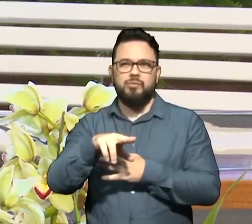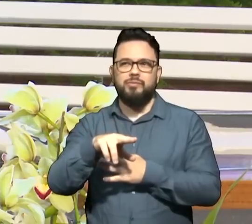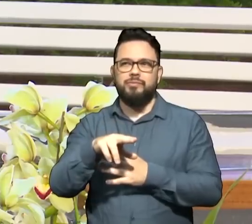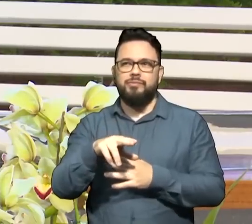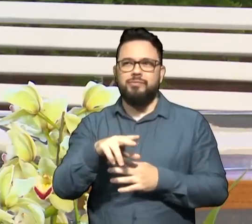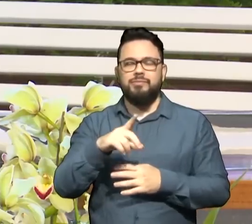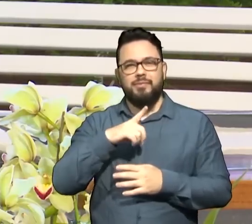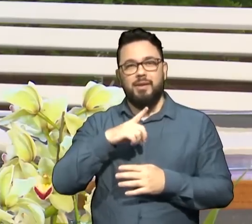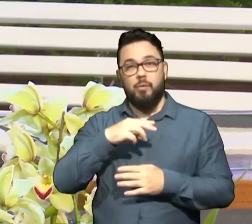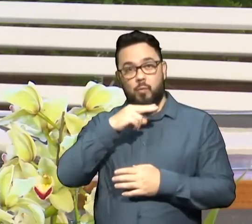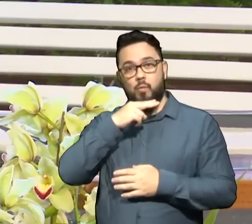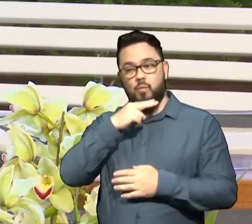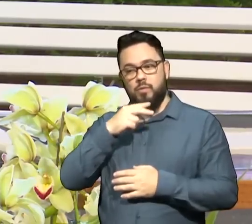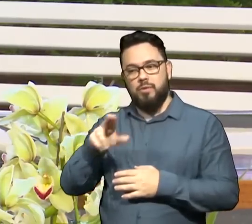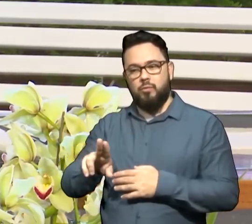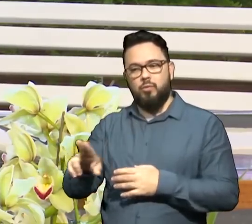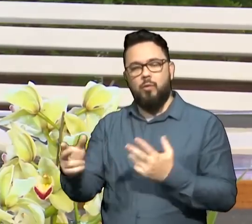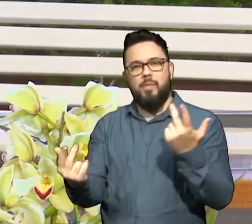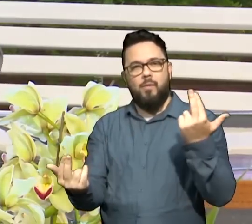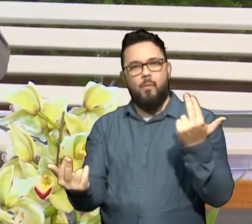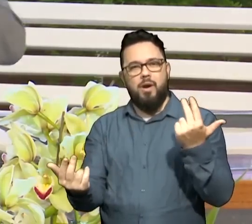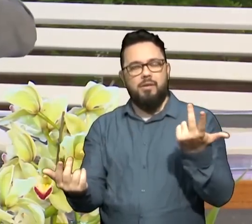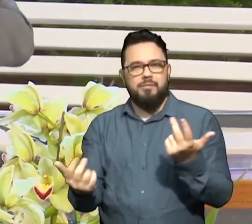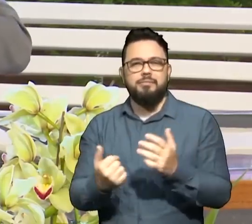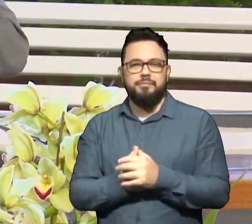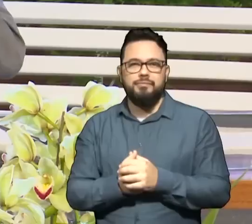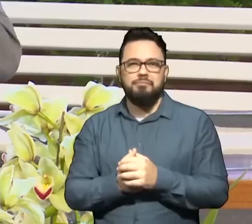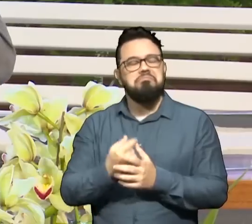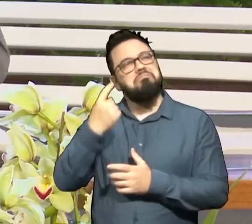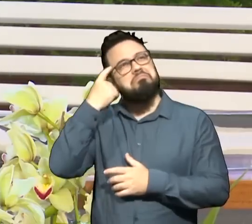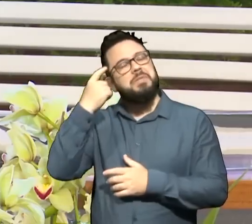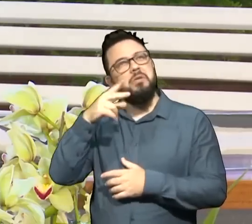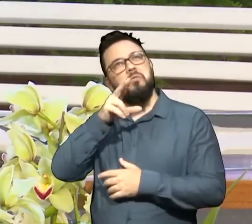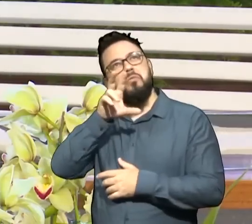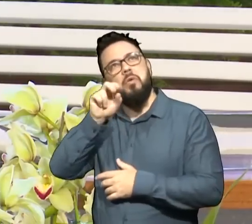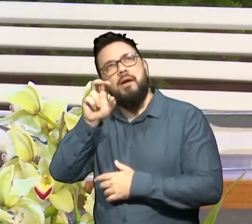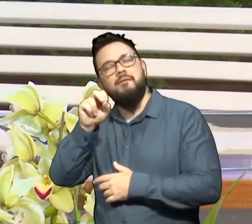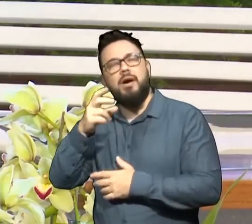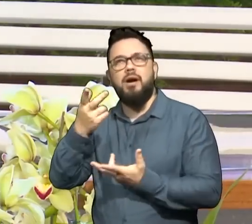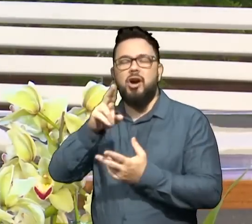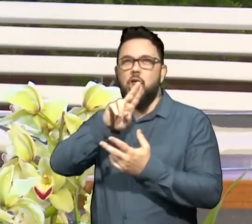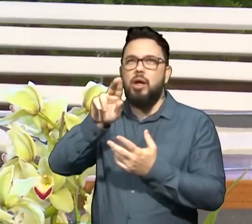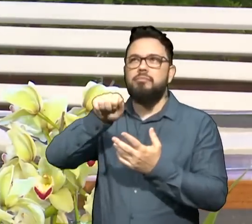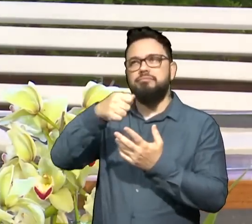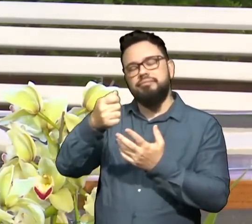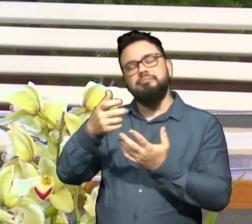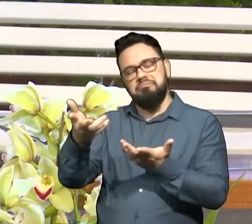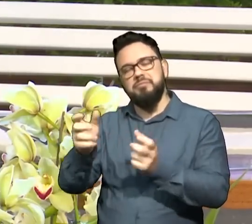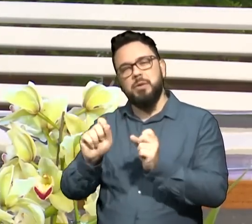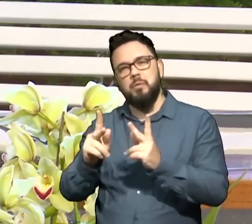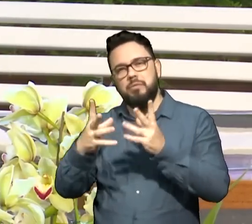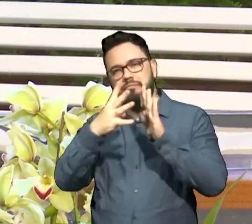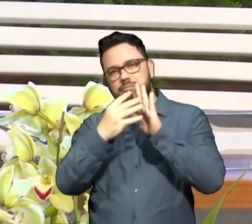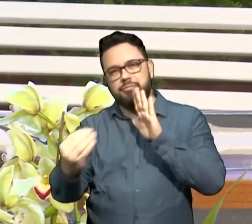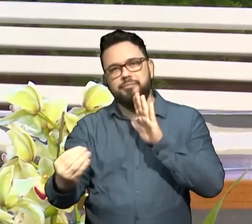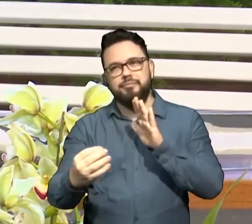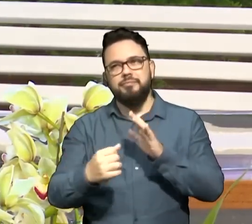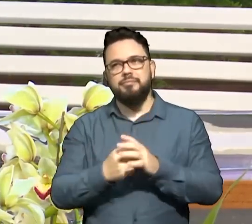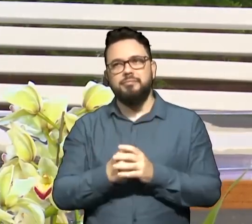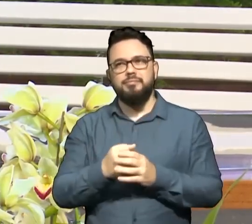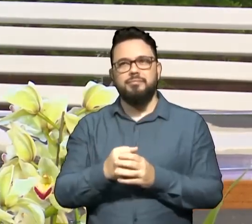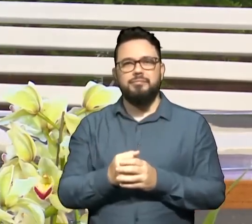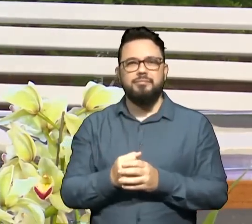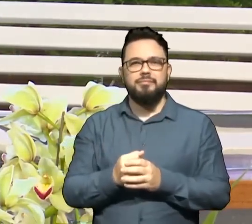um um neto chamado Milton então quer dizer quero homenagear o avô Então você coloca o nome do avô e assim por diante Roberto Conrad